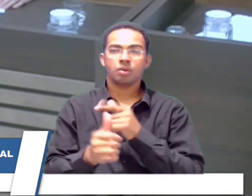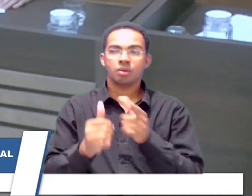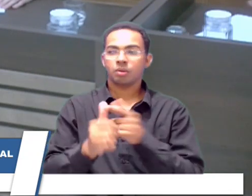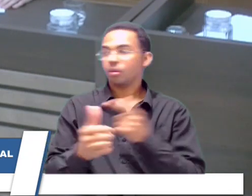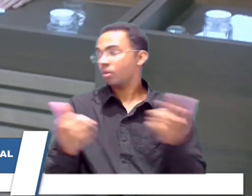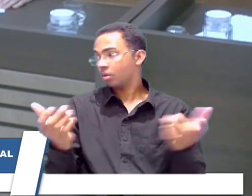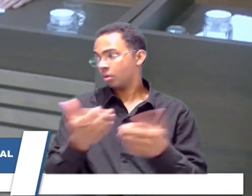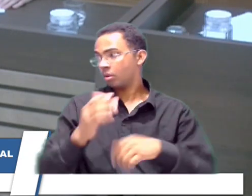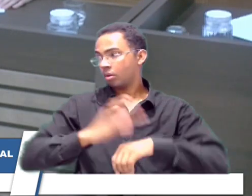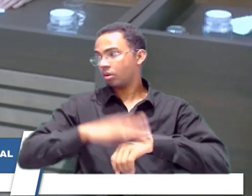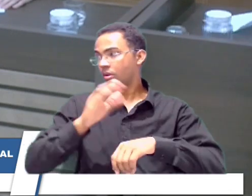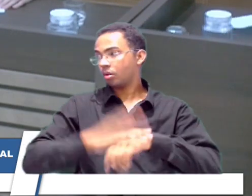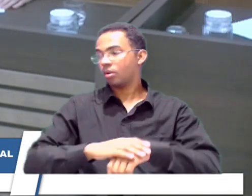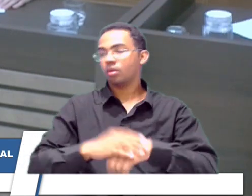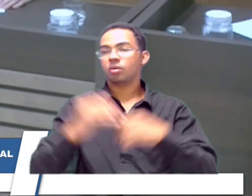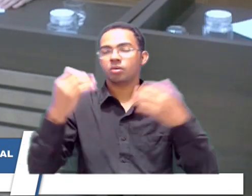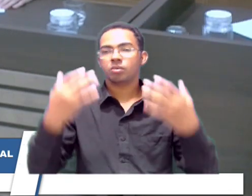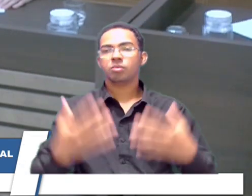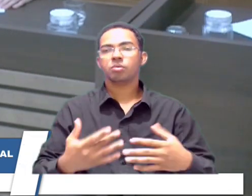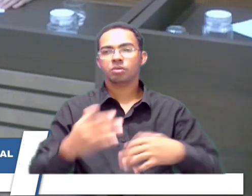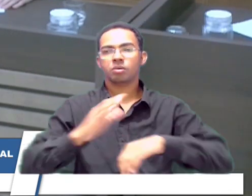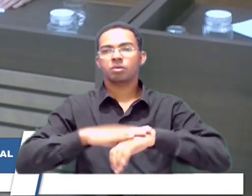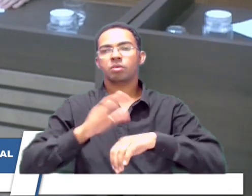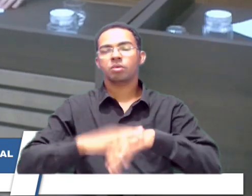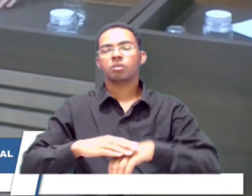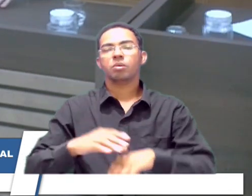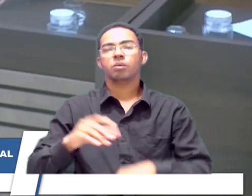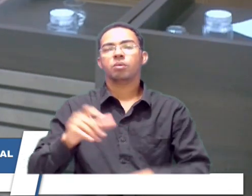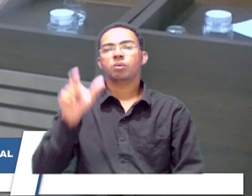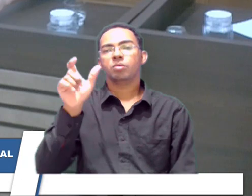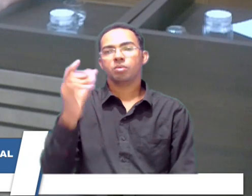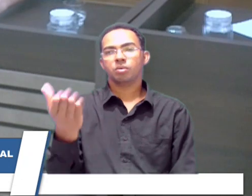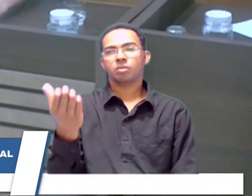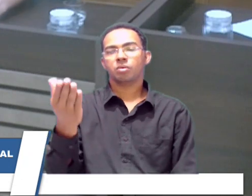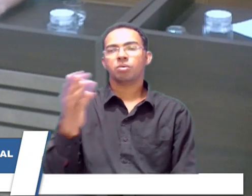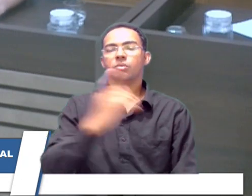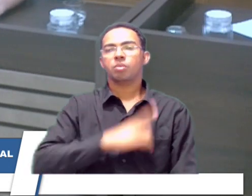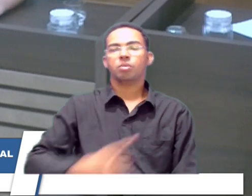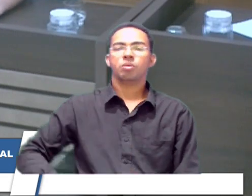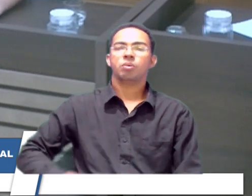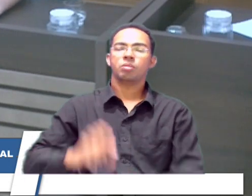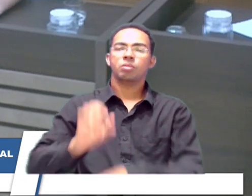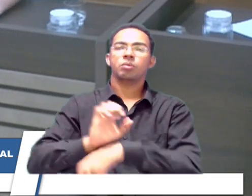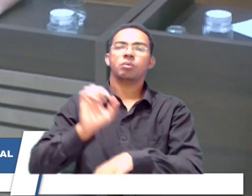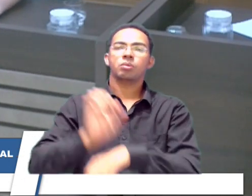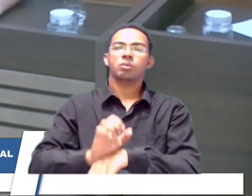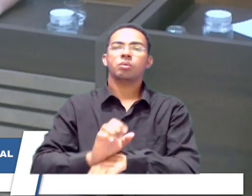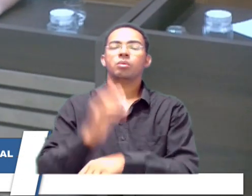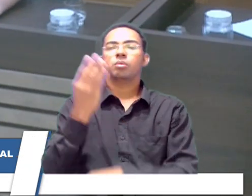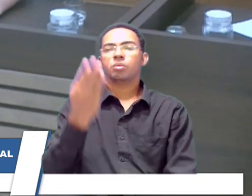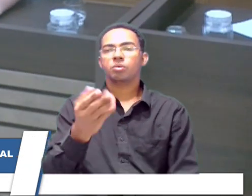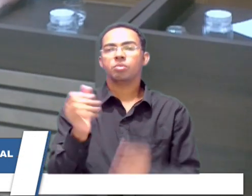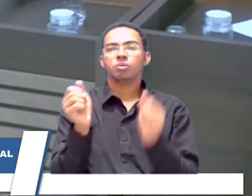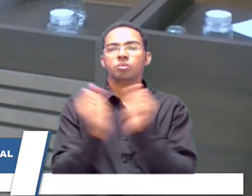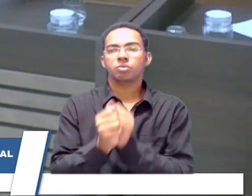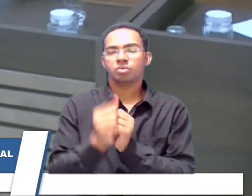uma saudação, passar a palavra para o nosso deputado estadual, que, junto comigo,